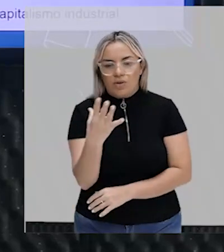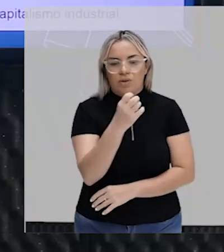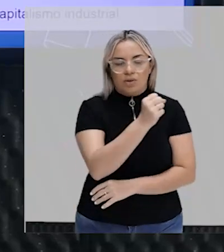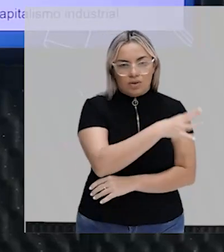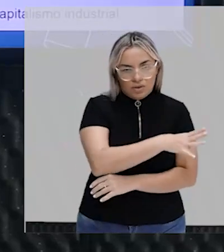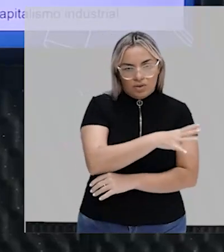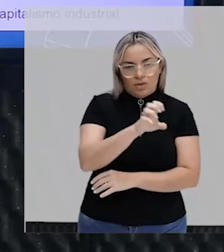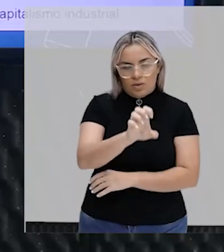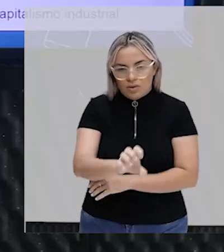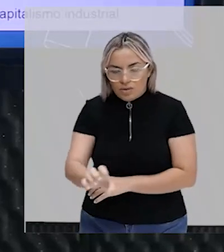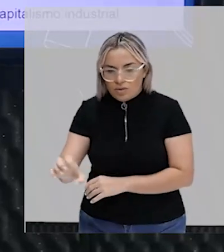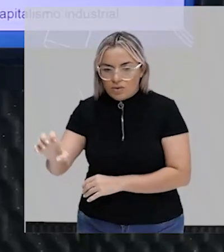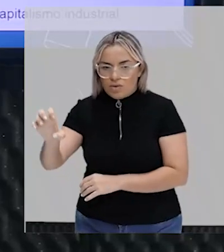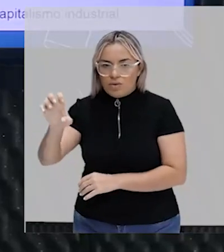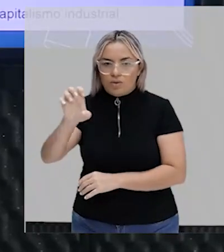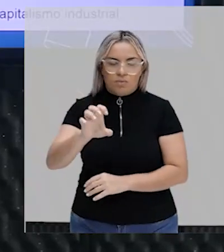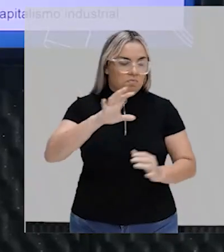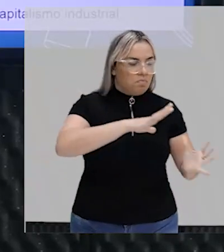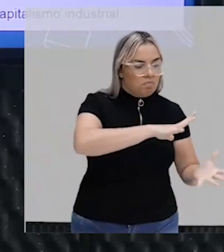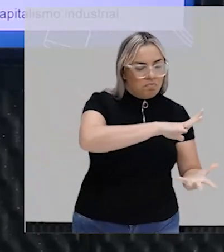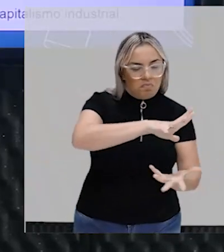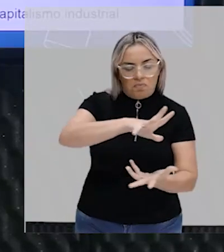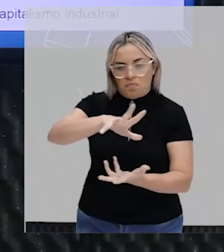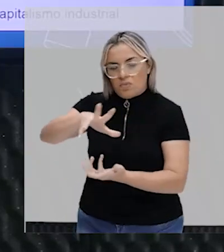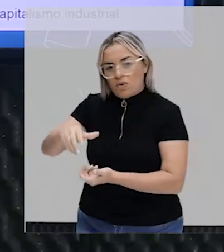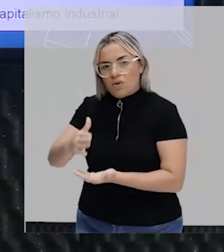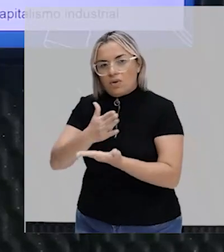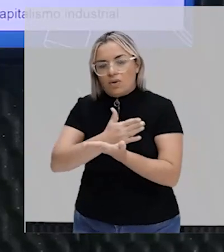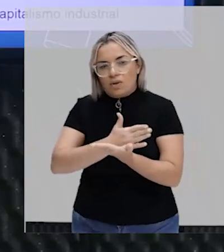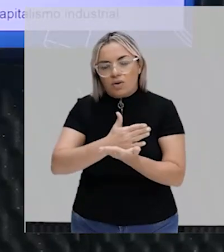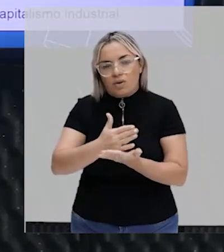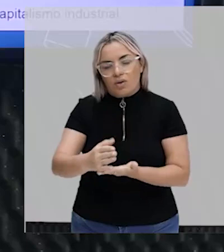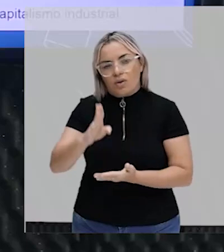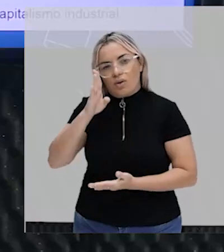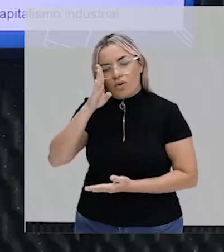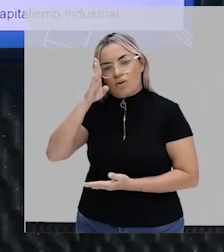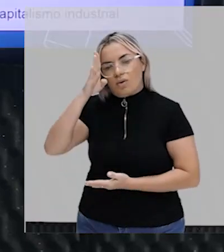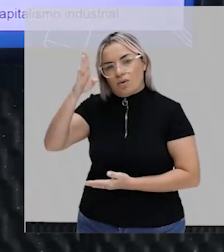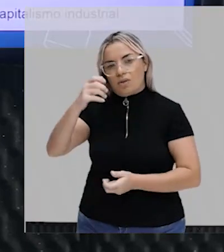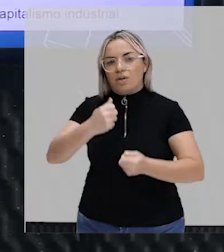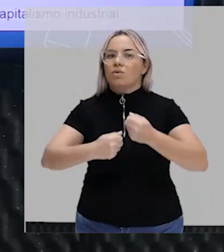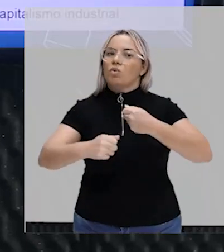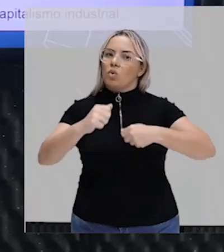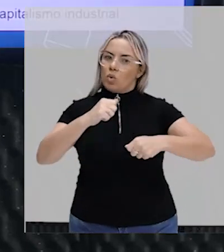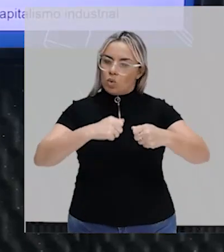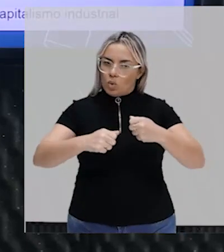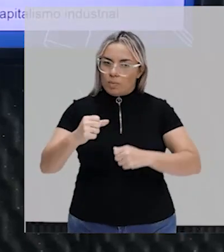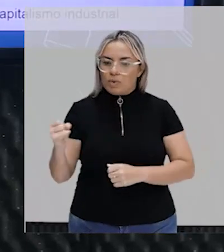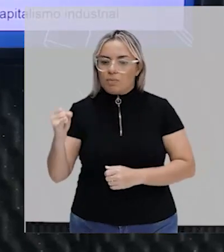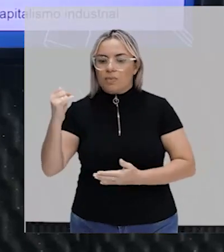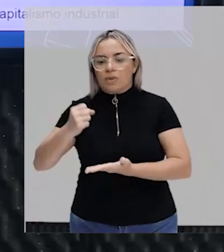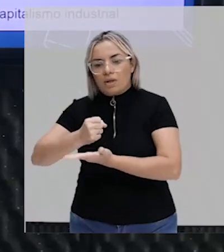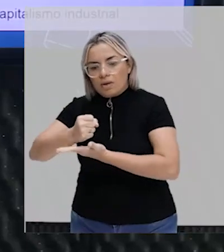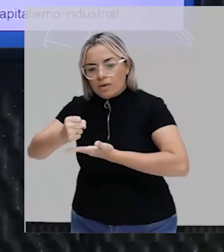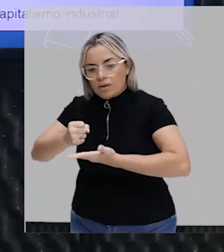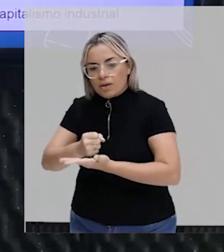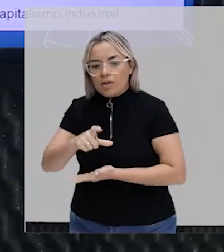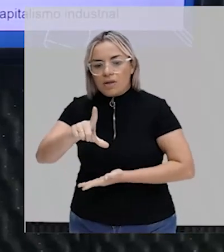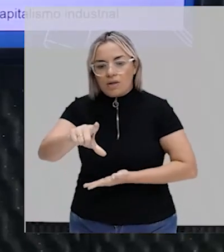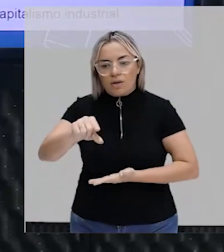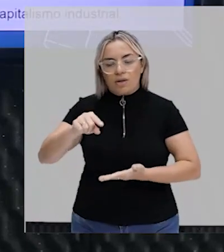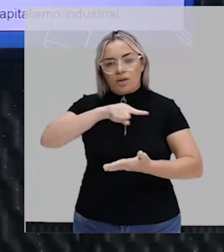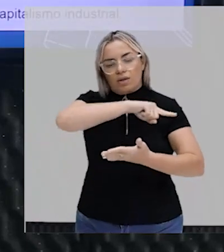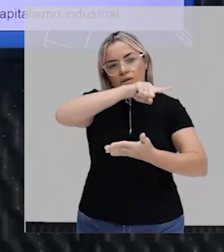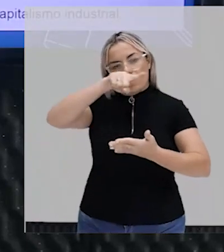de regionalização mundial, a partir, é claro, principalmente dos aspectos econômicos. Assinale a alternativa